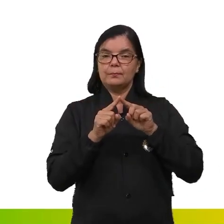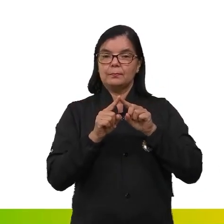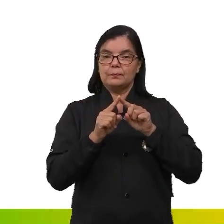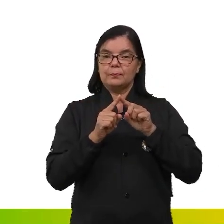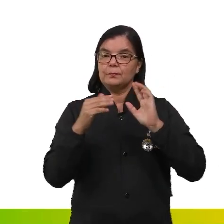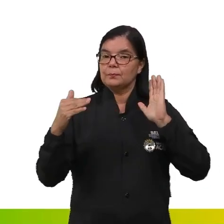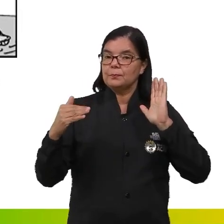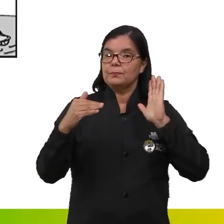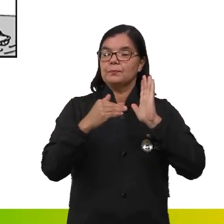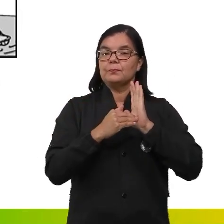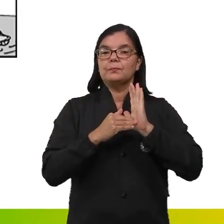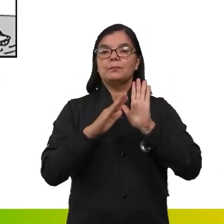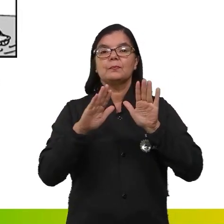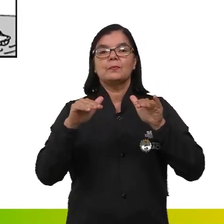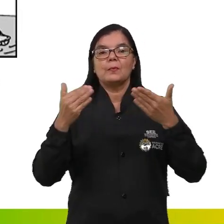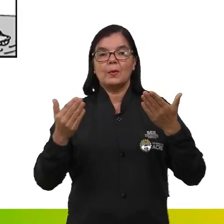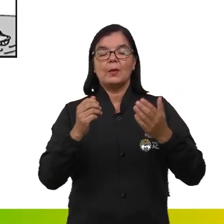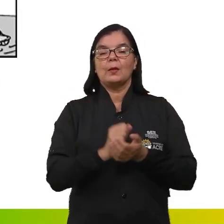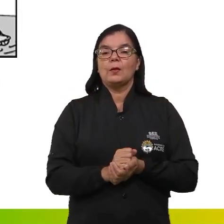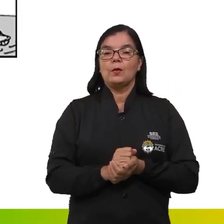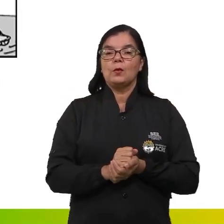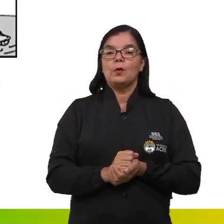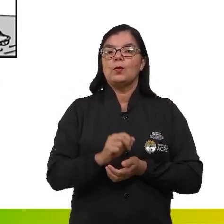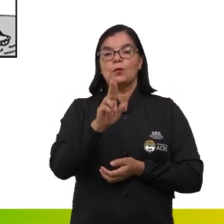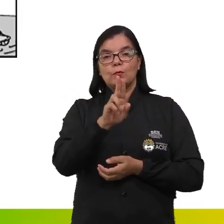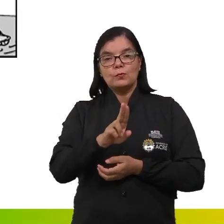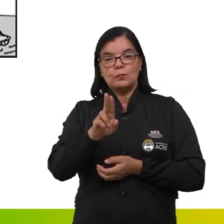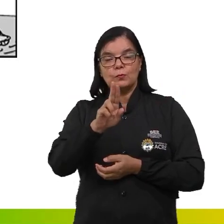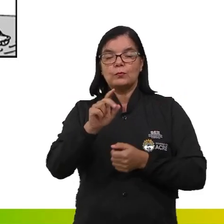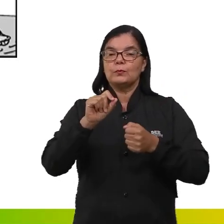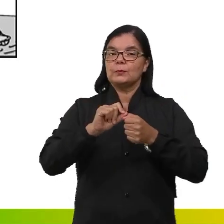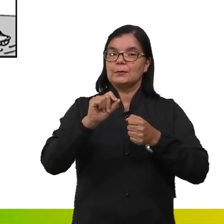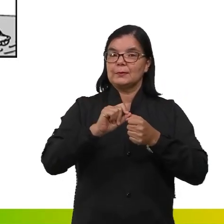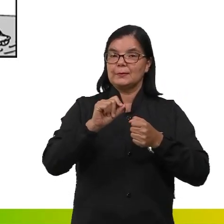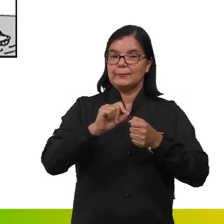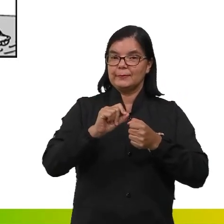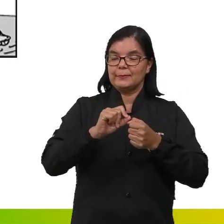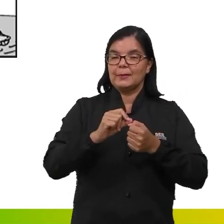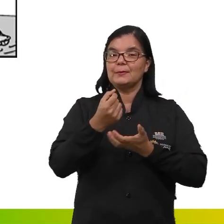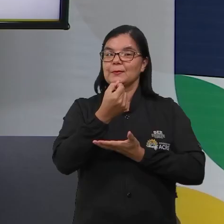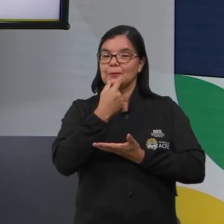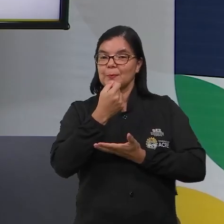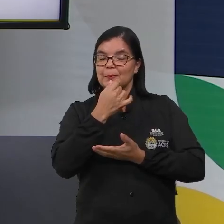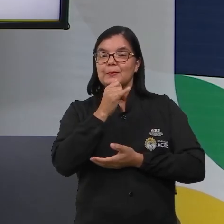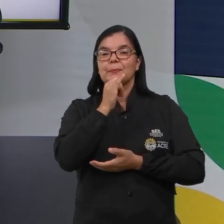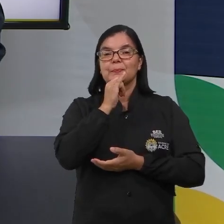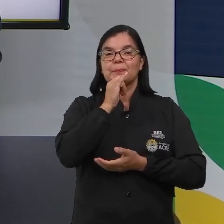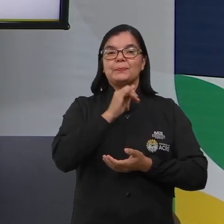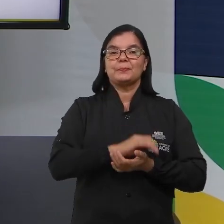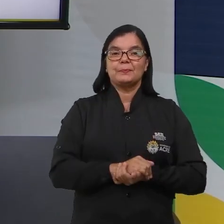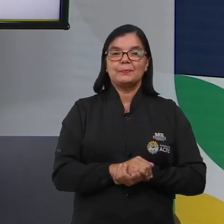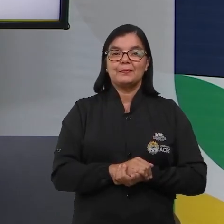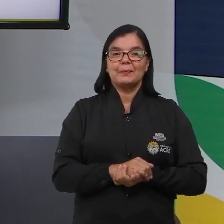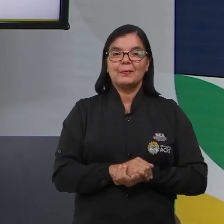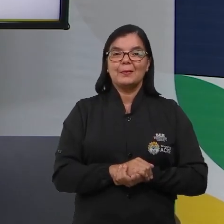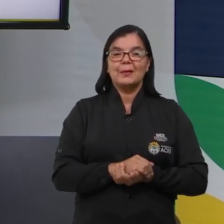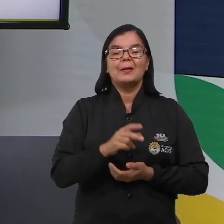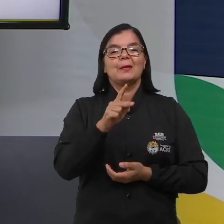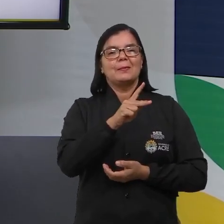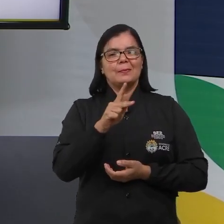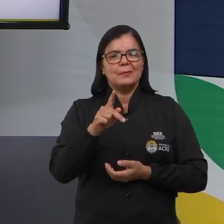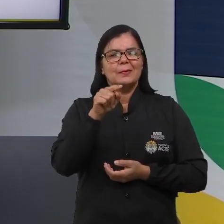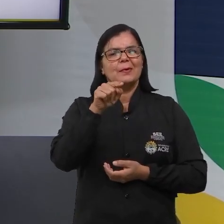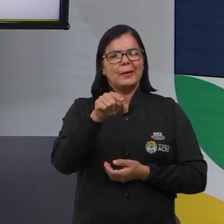lá no final. Qual é o terceiro quadrinho, pessoal? O último, né? Aqui, professora, volta aqui. Professora,